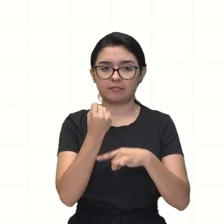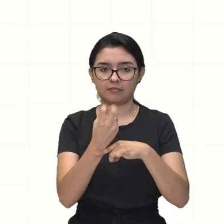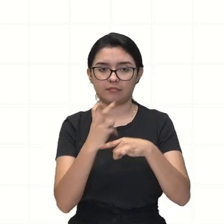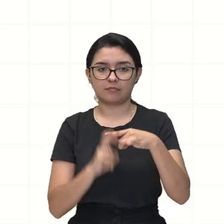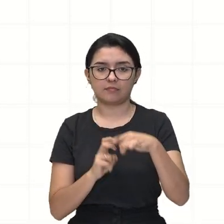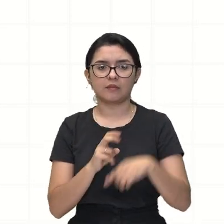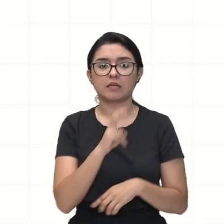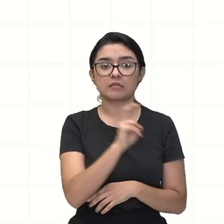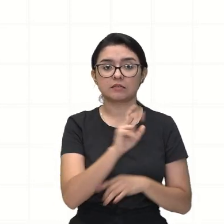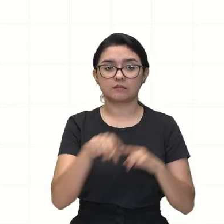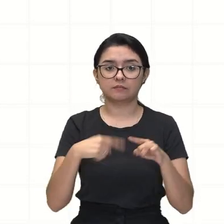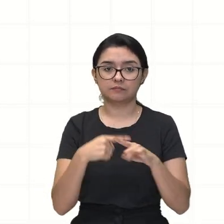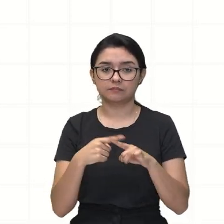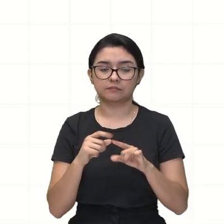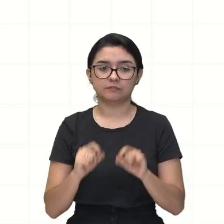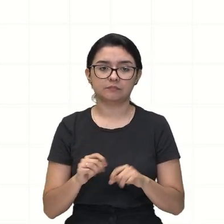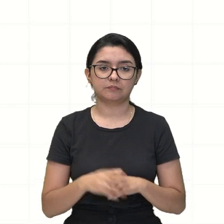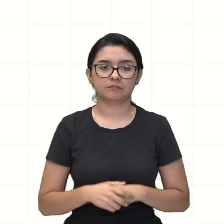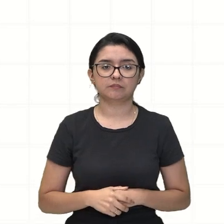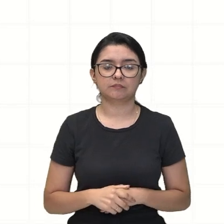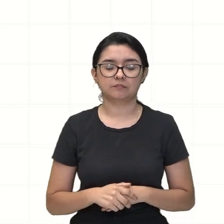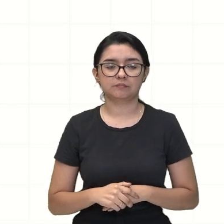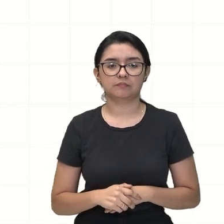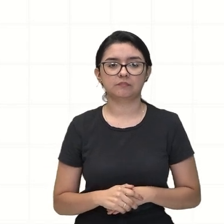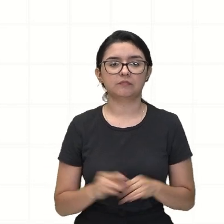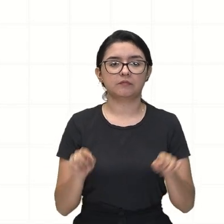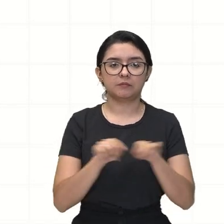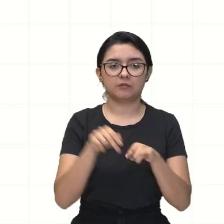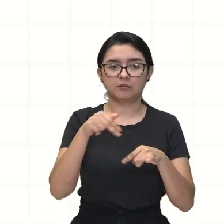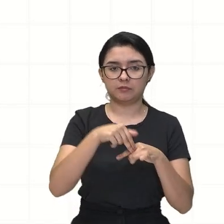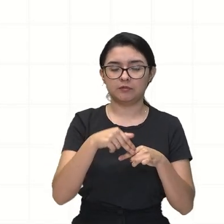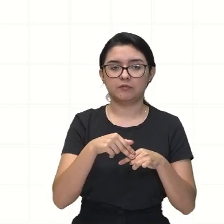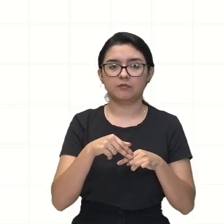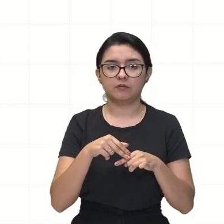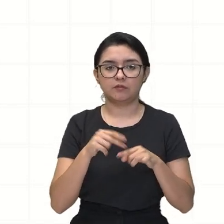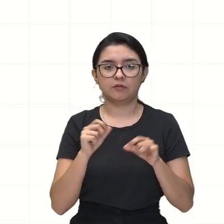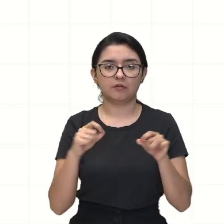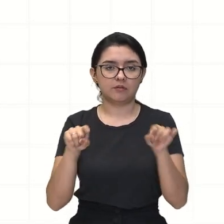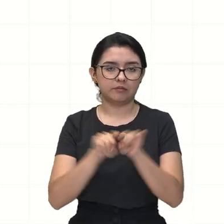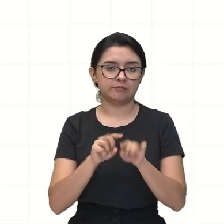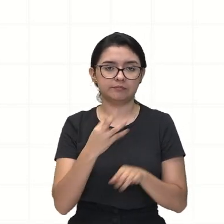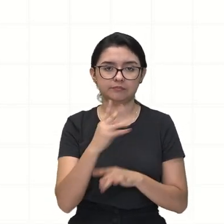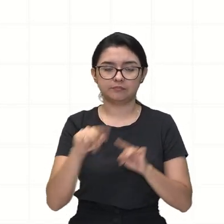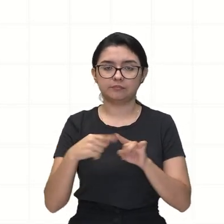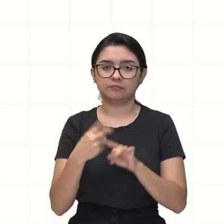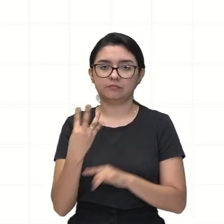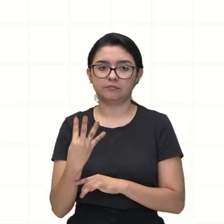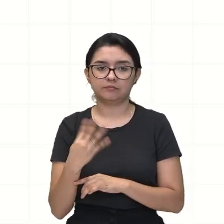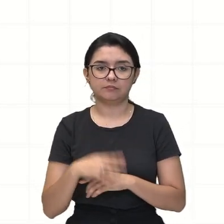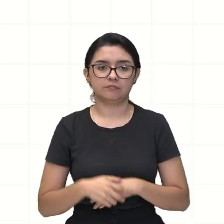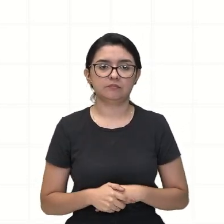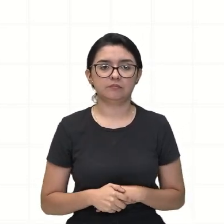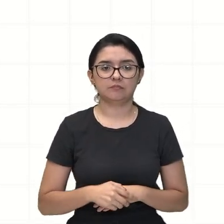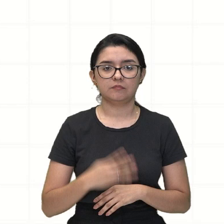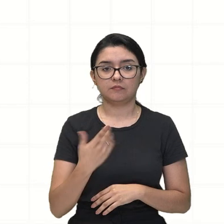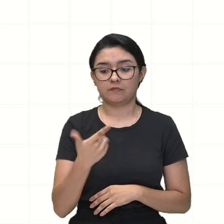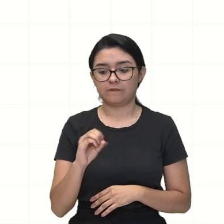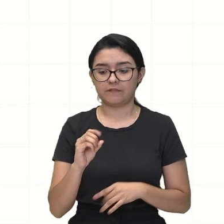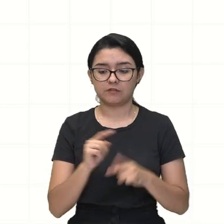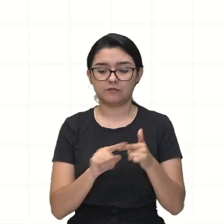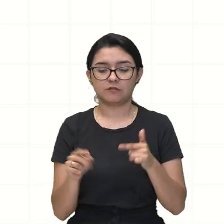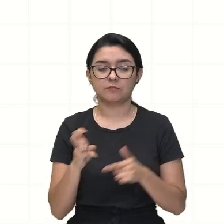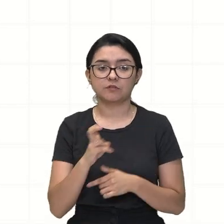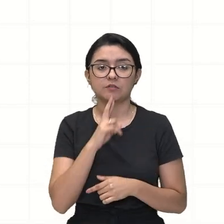multiplicado por 4, então no numerador também vai ser multiplicado por 4. Ou, melhor dizendo, pega 20 e divide por 5, que vai dar